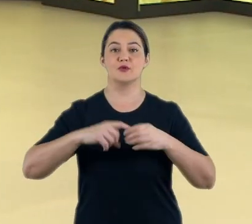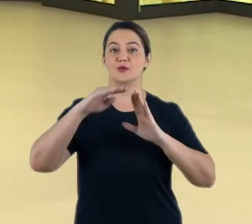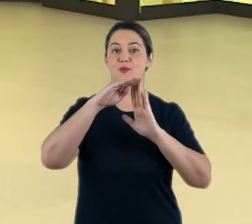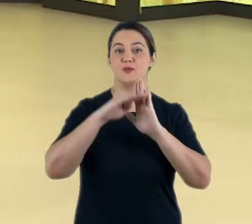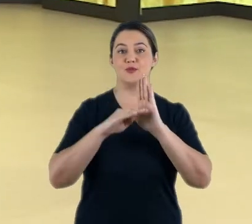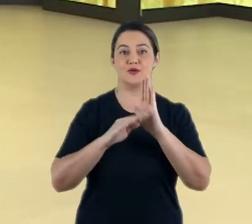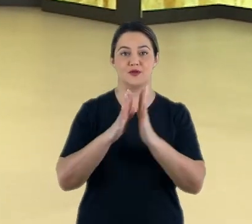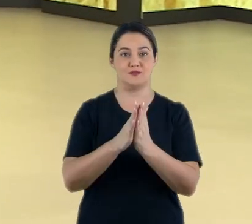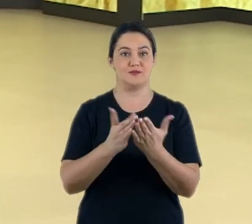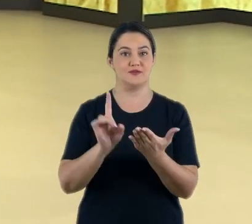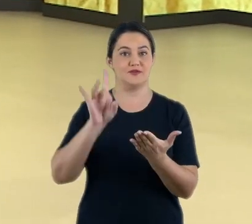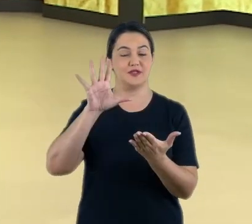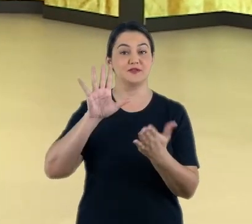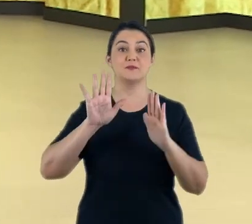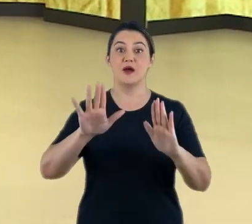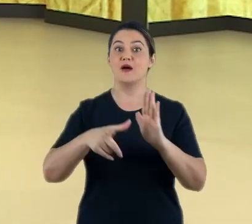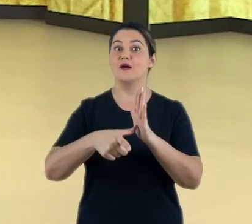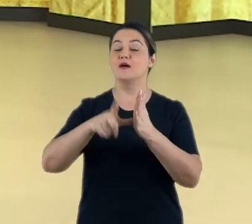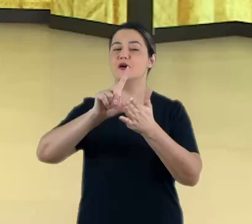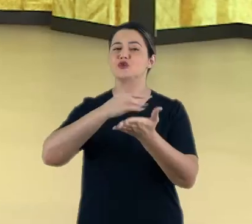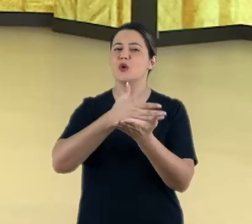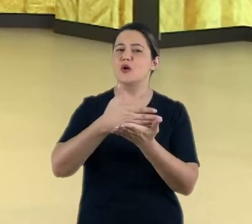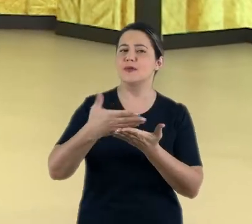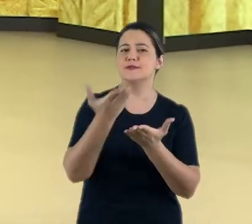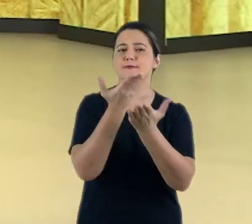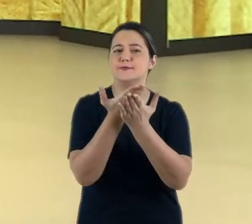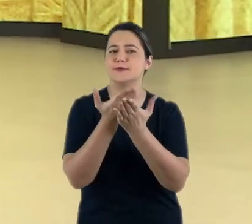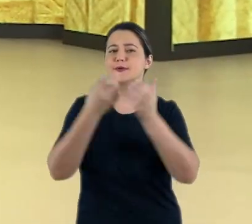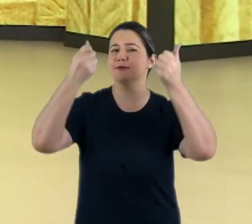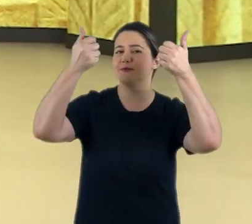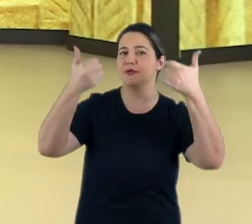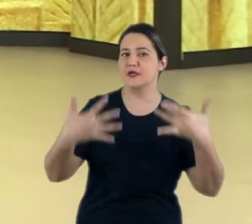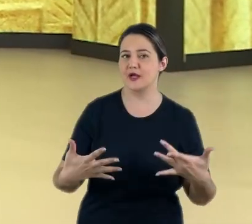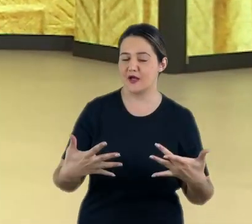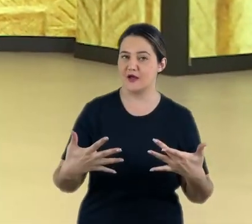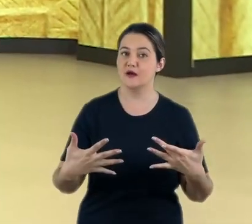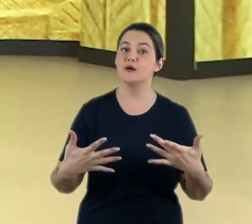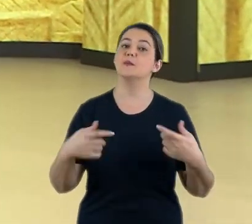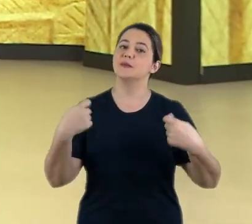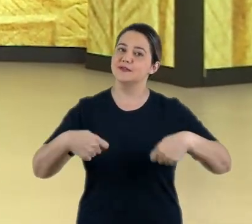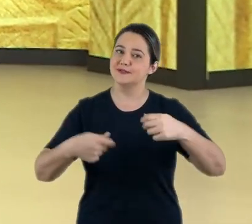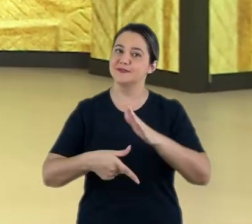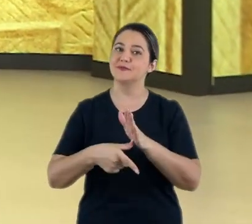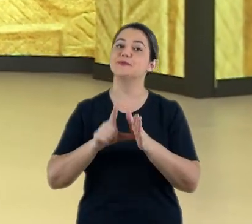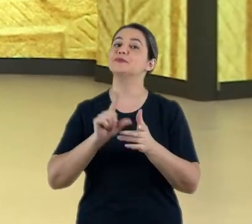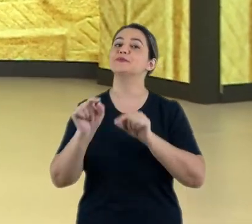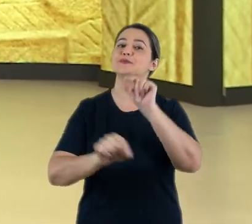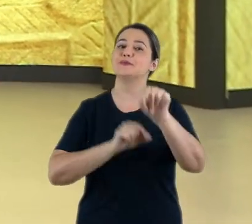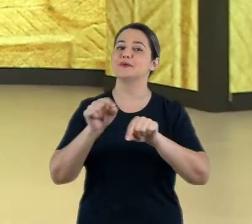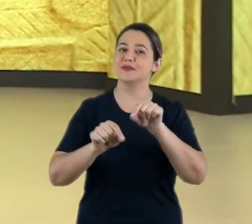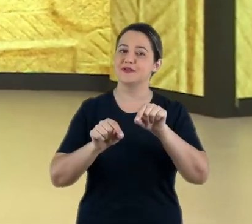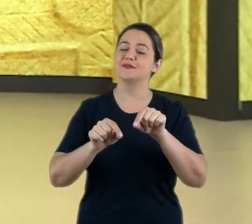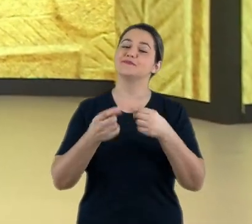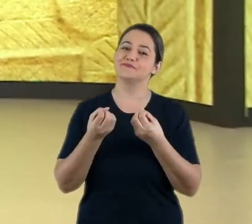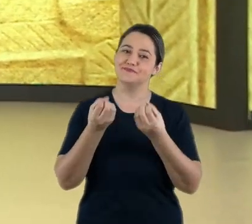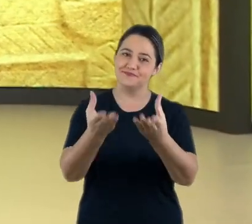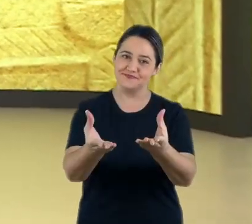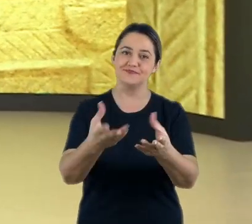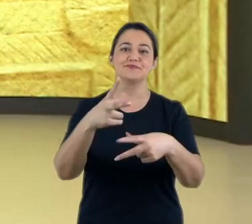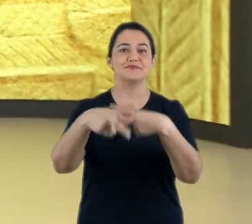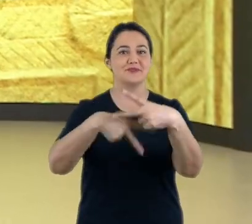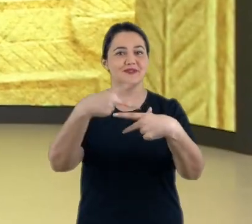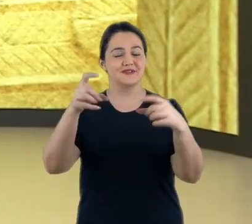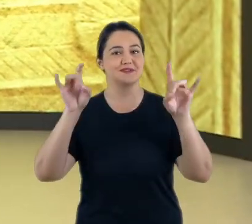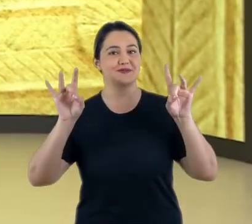De volta com o programa Evidências, mas eu não posso entrar no assunto de hoje, por mais importante que ele seja, sem primeiro oferecer